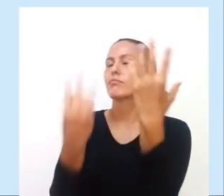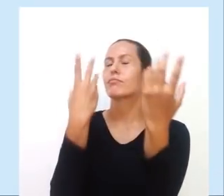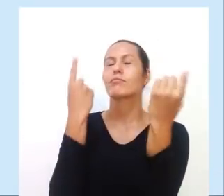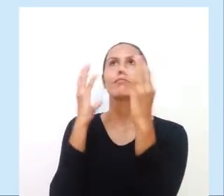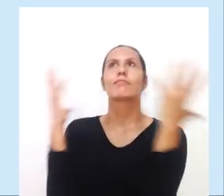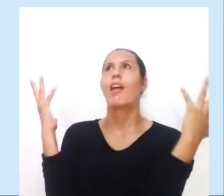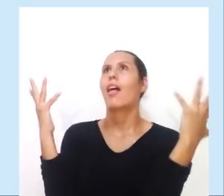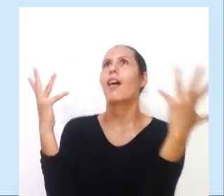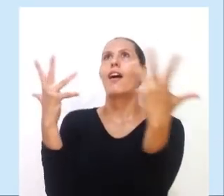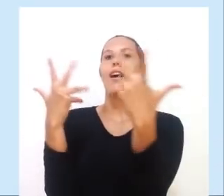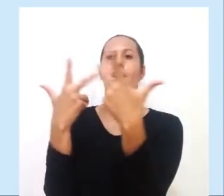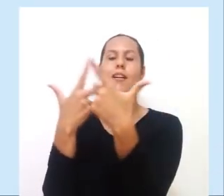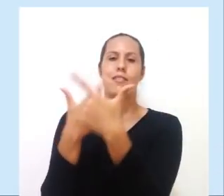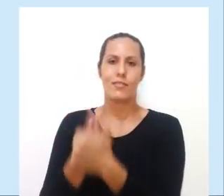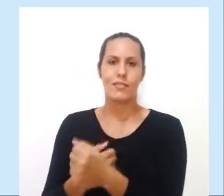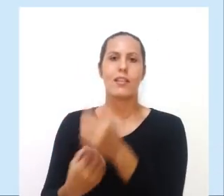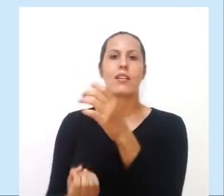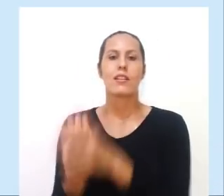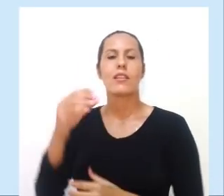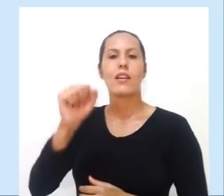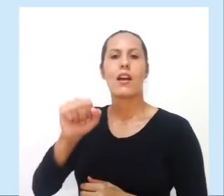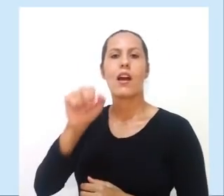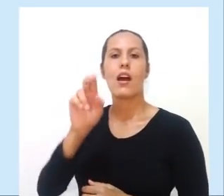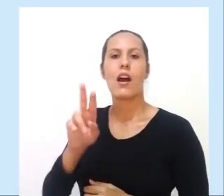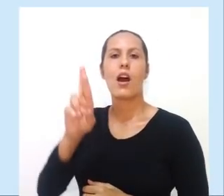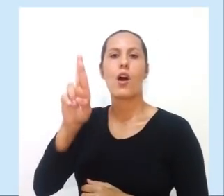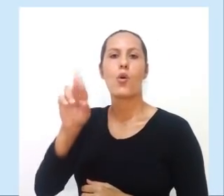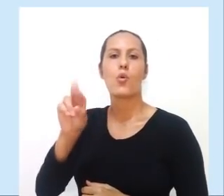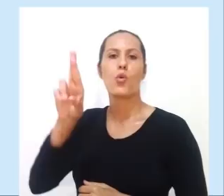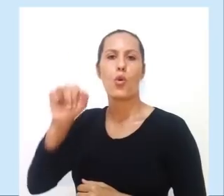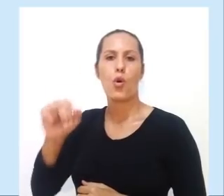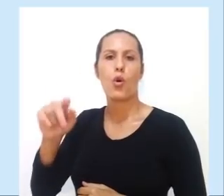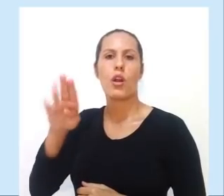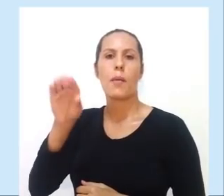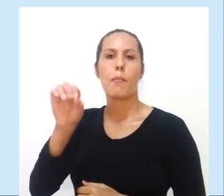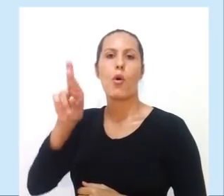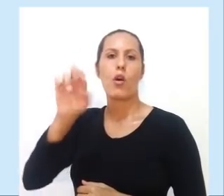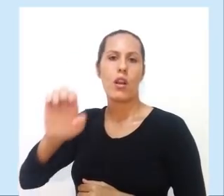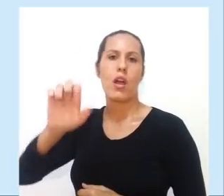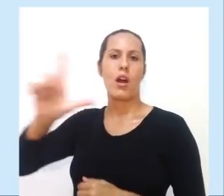que é justamente proporcionado por esses gases que vão ser queimados,